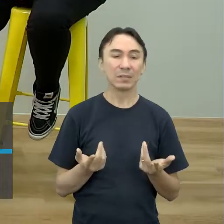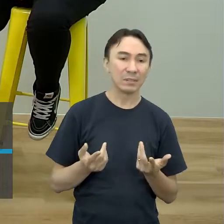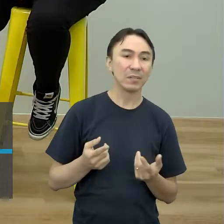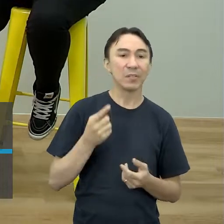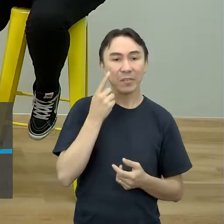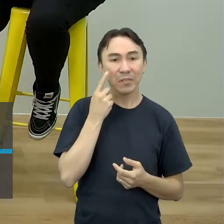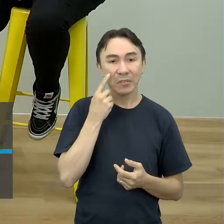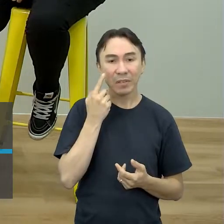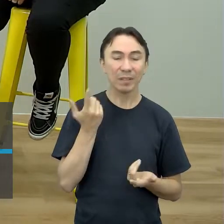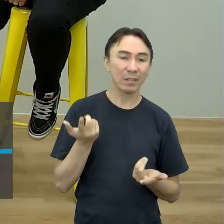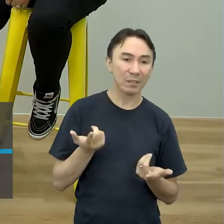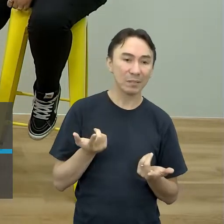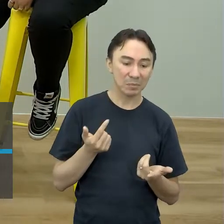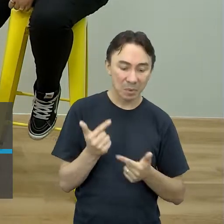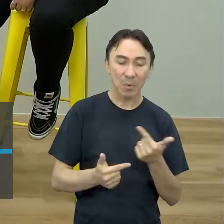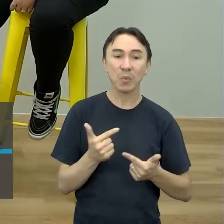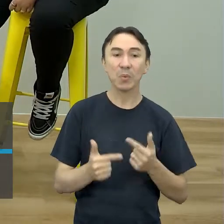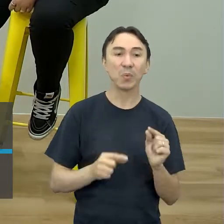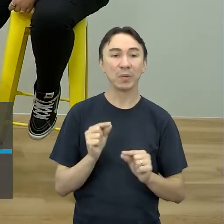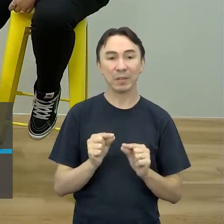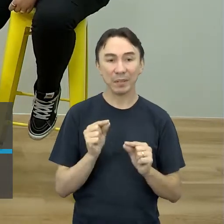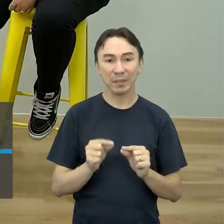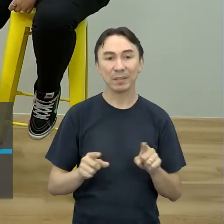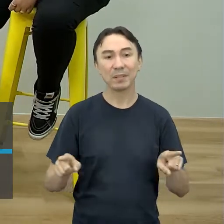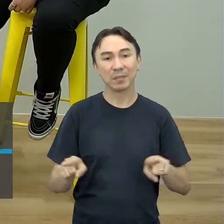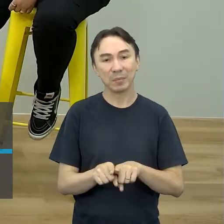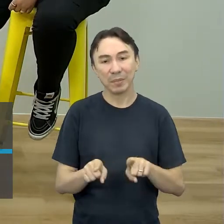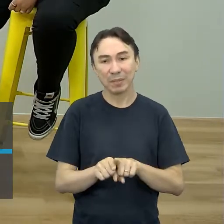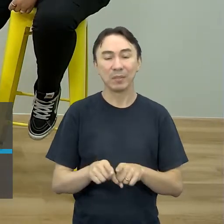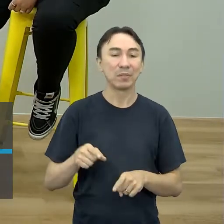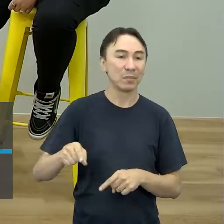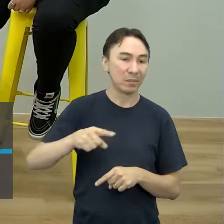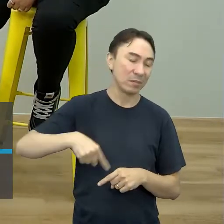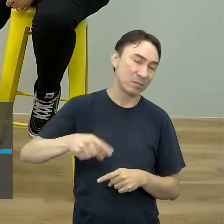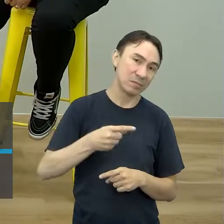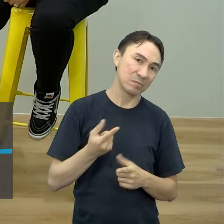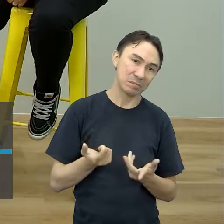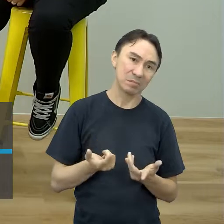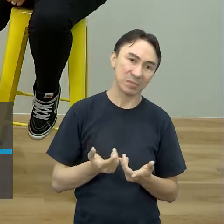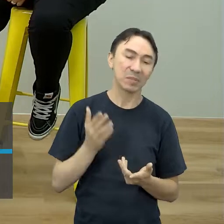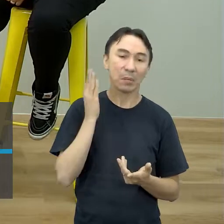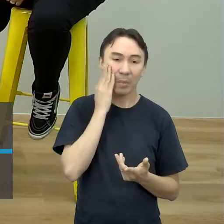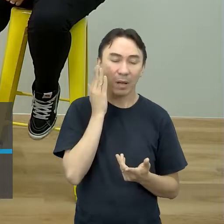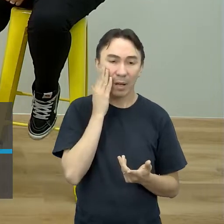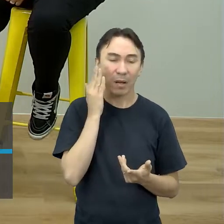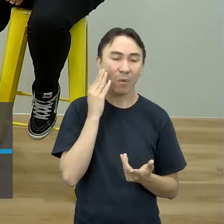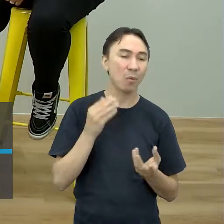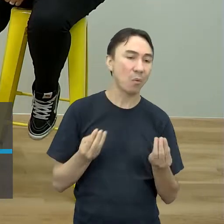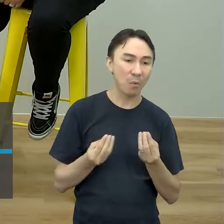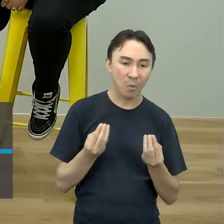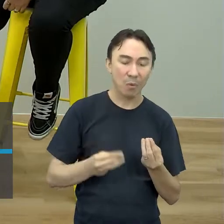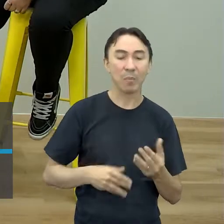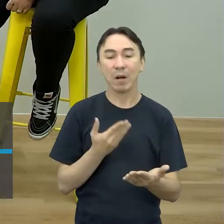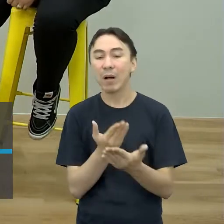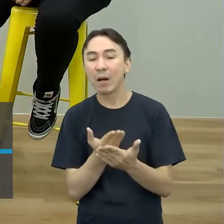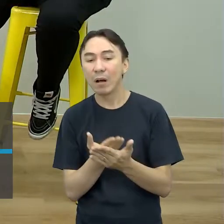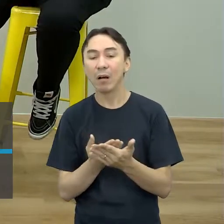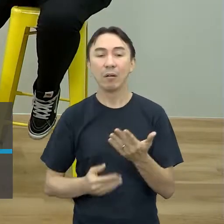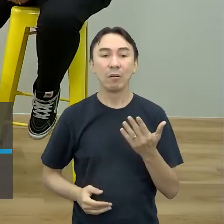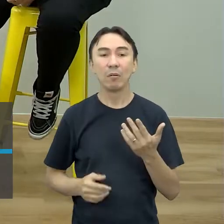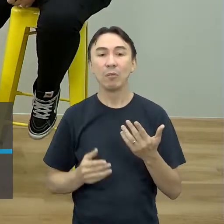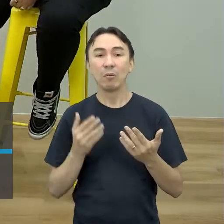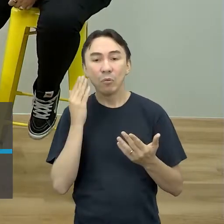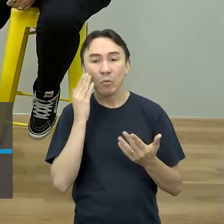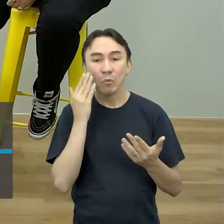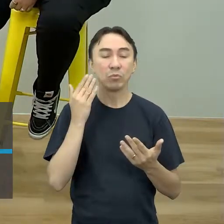estar trabalhando no decorrer das aulas e já para ter uma ciência ali de como que as aulas vão ser ministradas, o que a gente vai ver, para